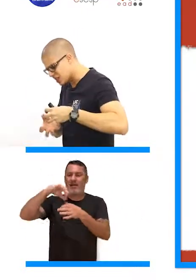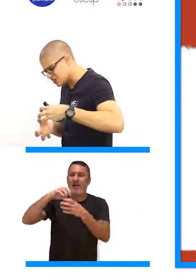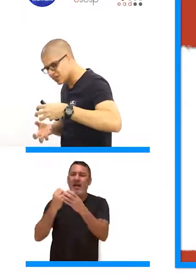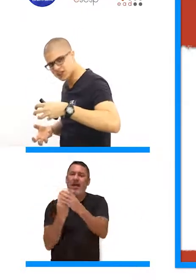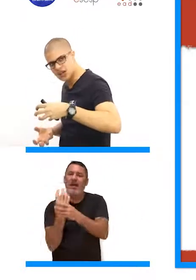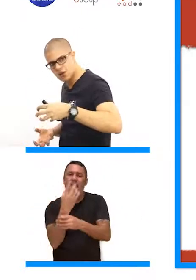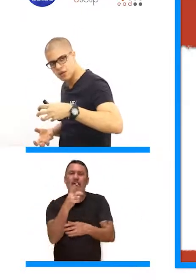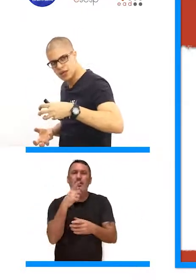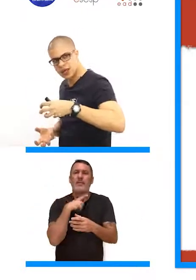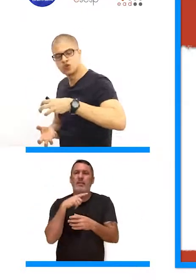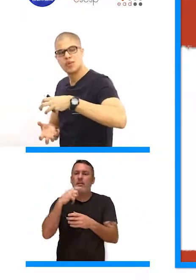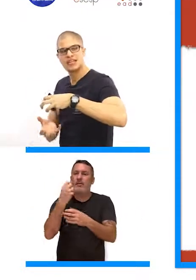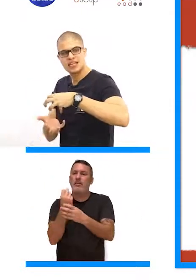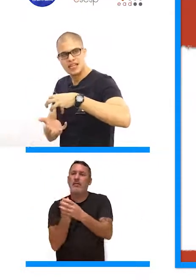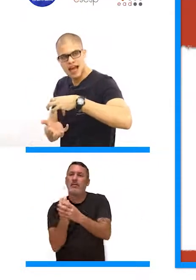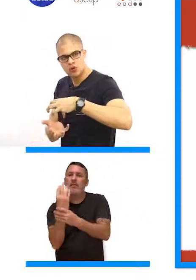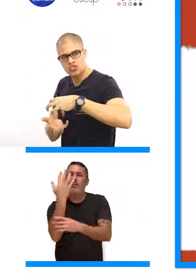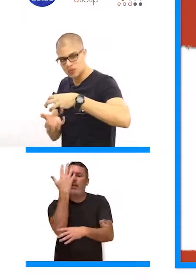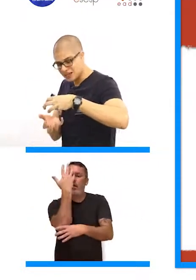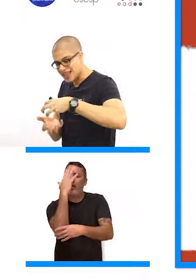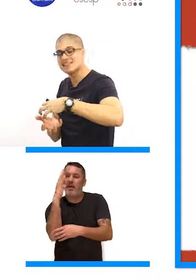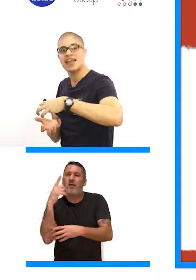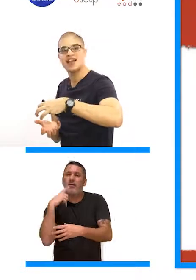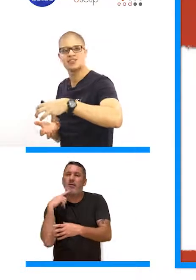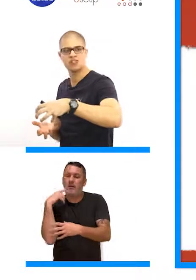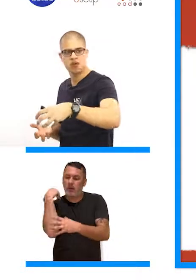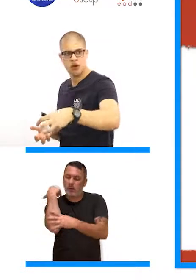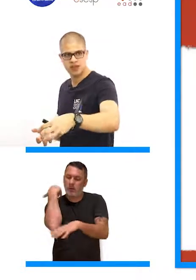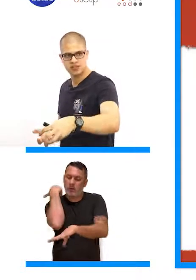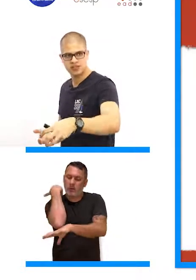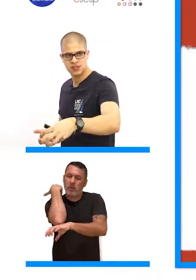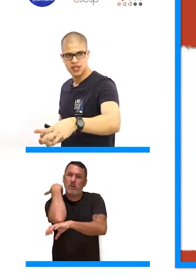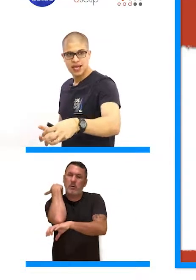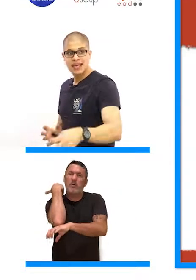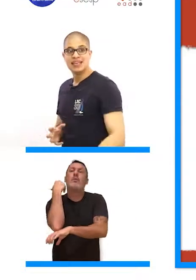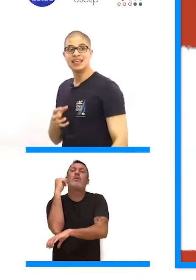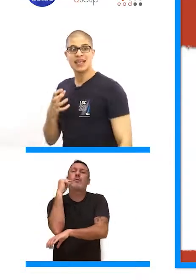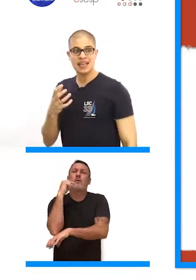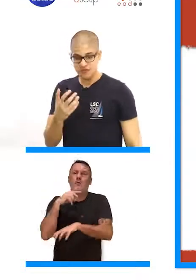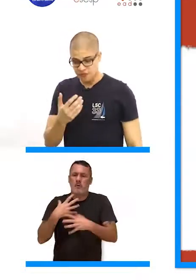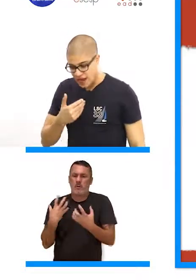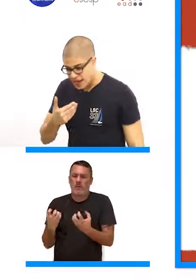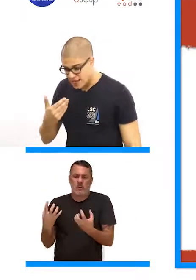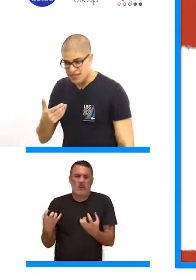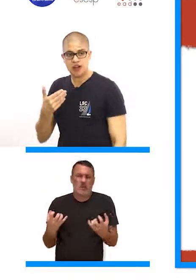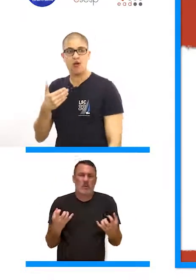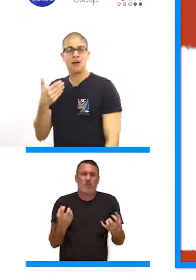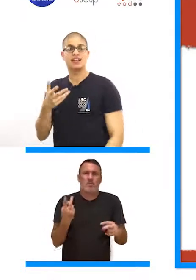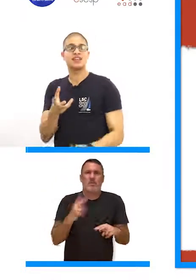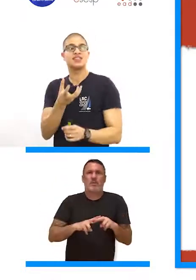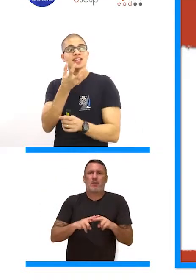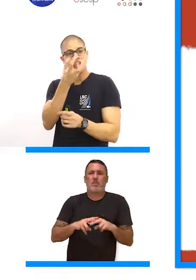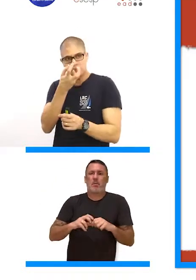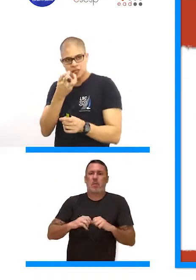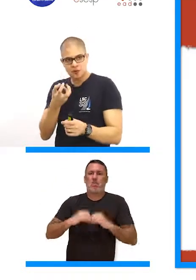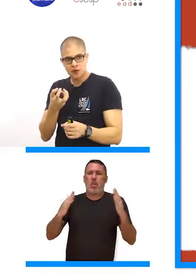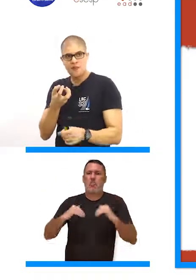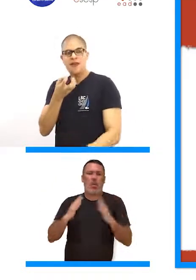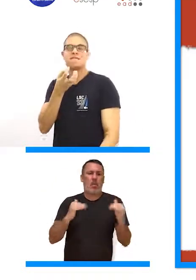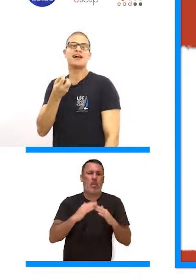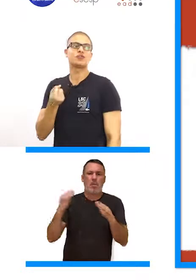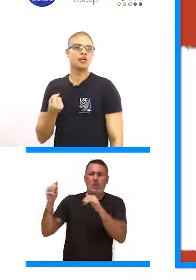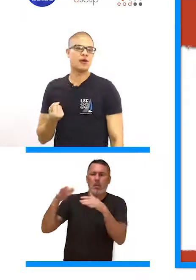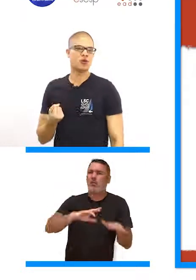promove a estabilização do material sedimentar nessas encostas e ele vai combater esse